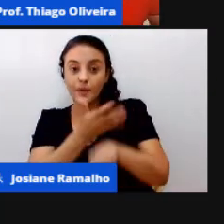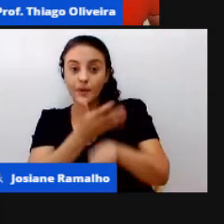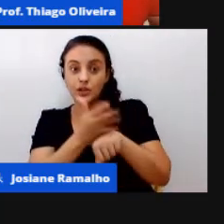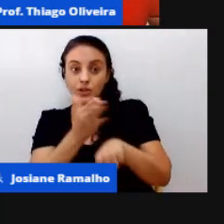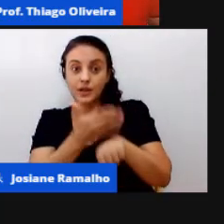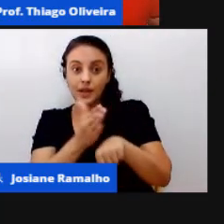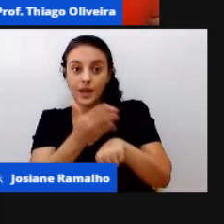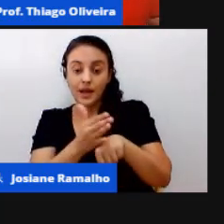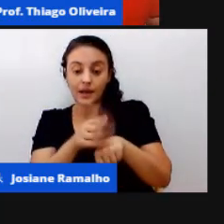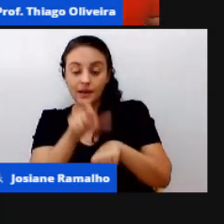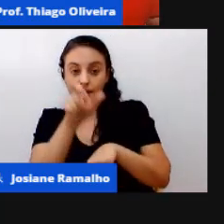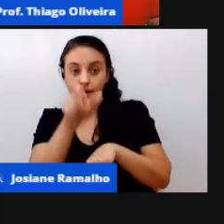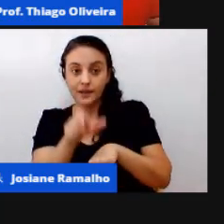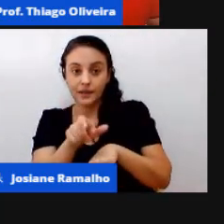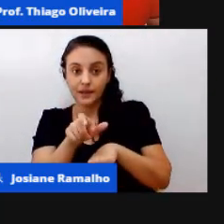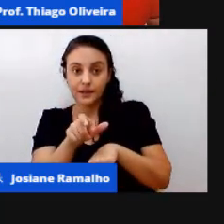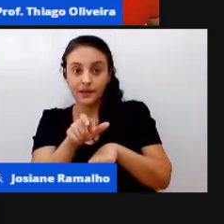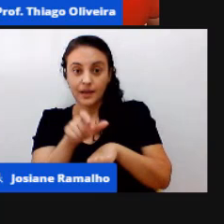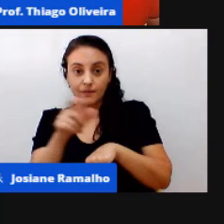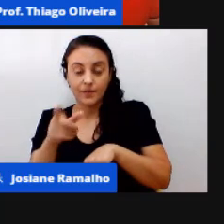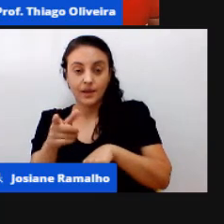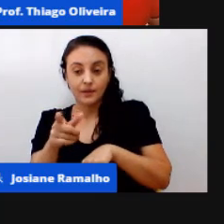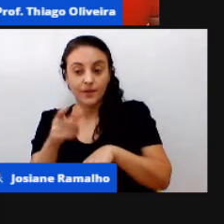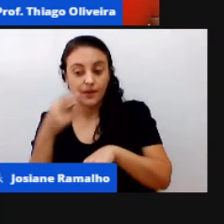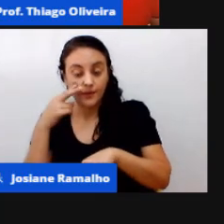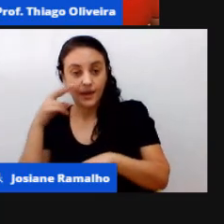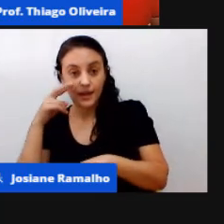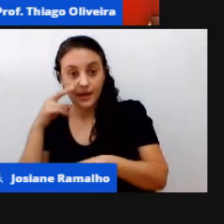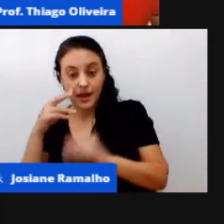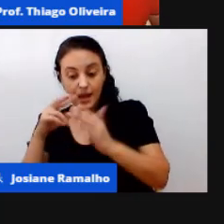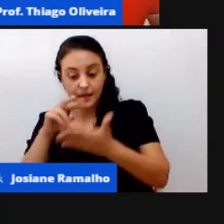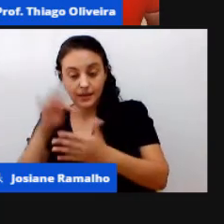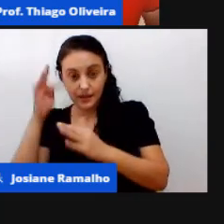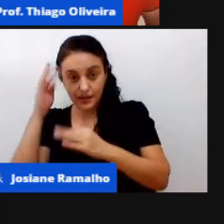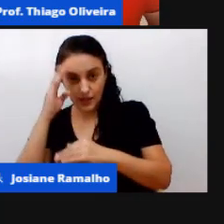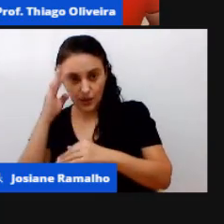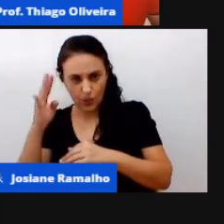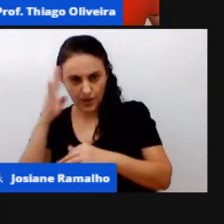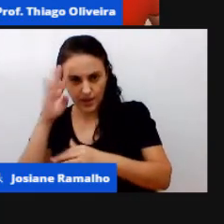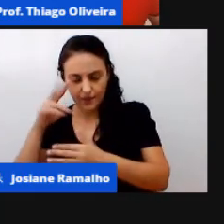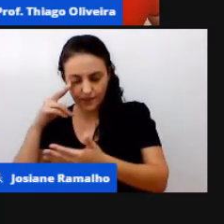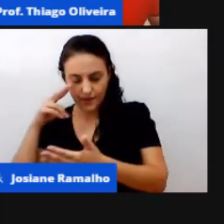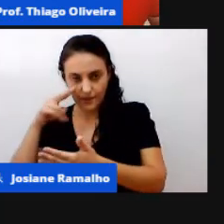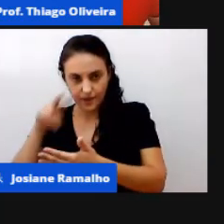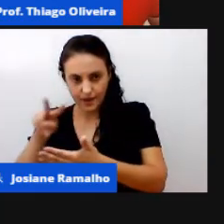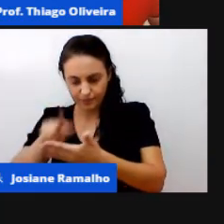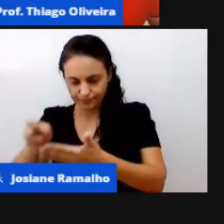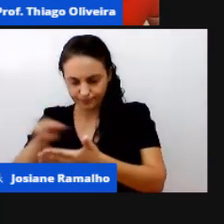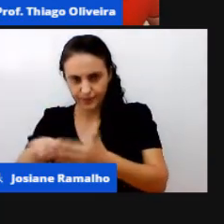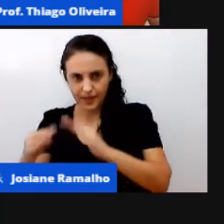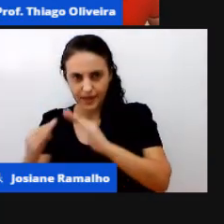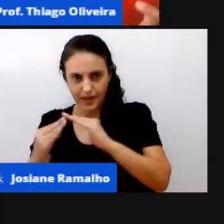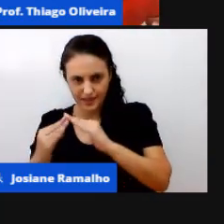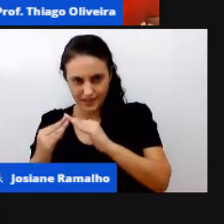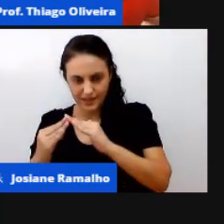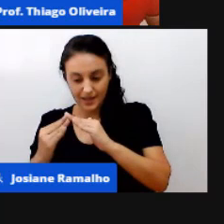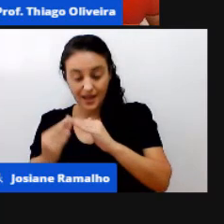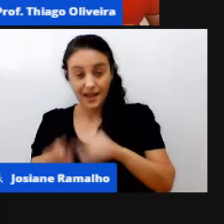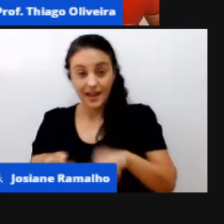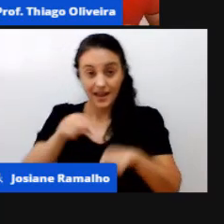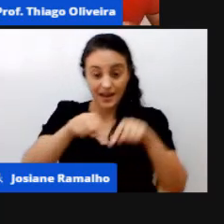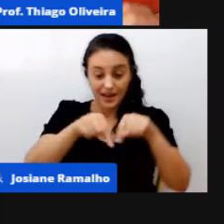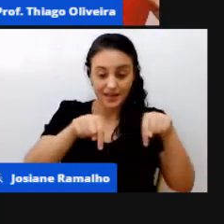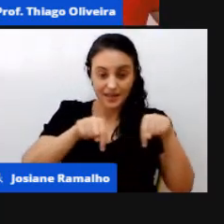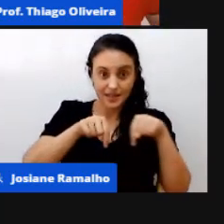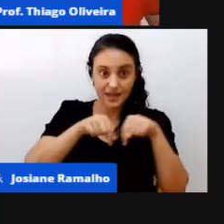perto, que o professor precisa conduzir esse processo. Tá? O aluno pode, possivelmente,